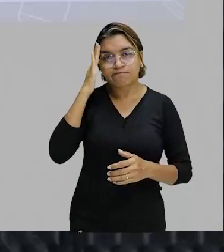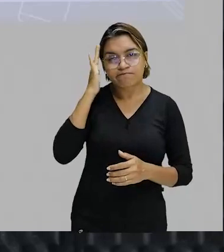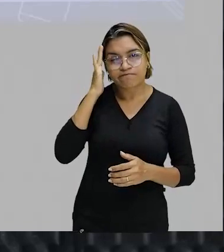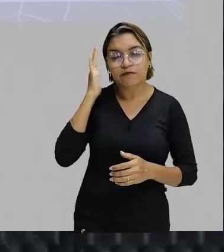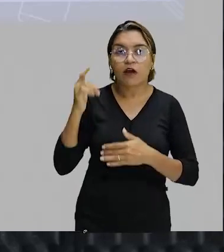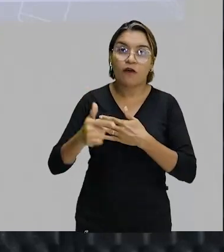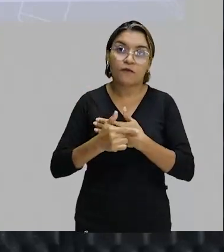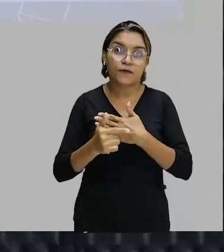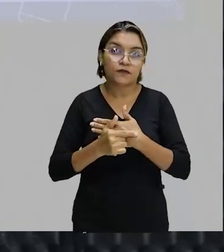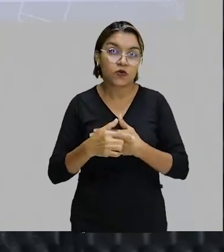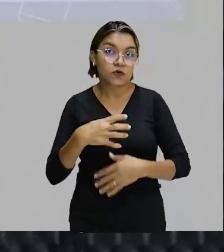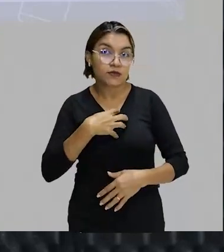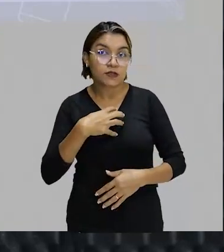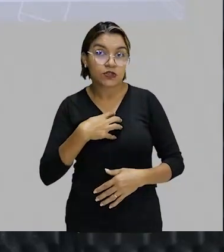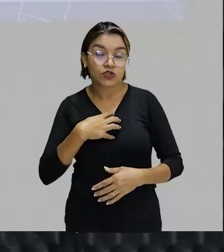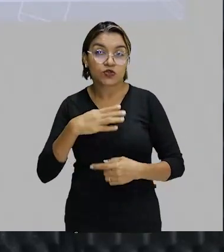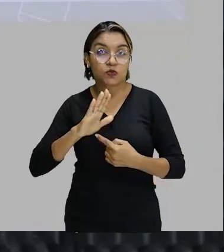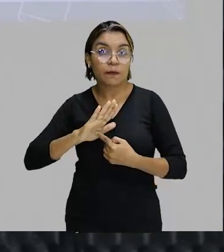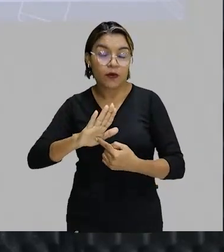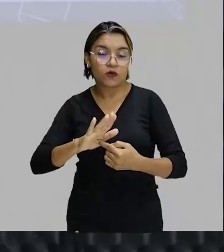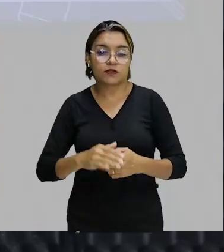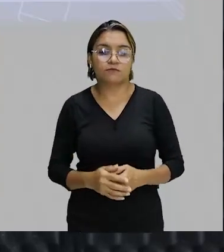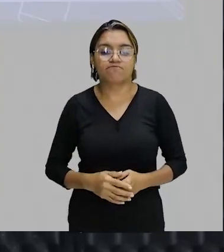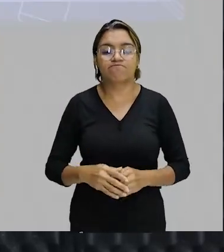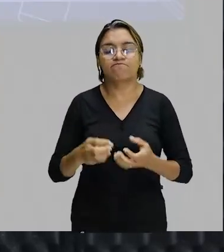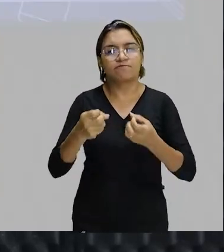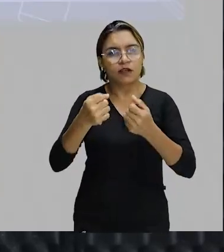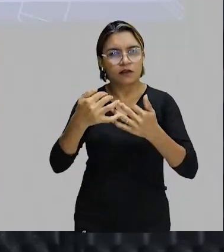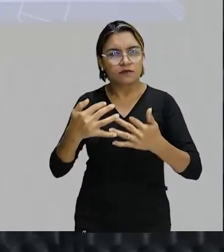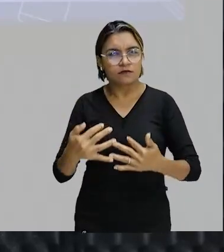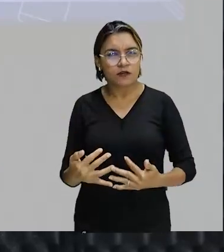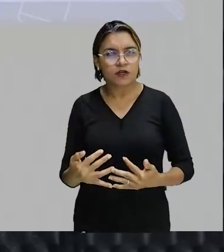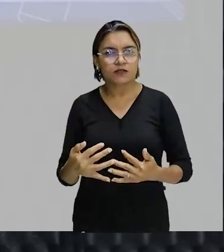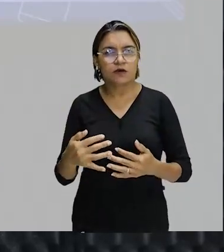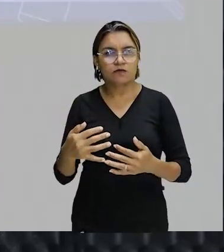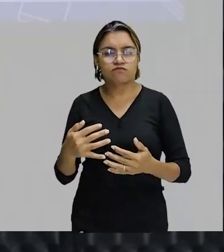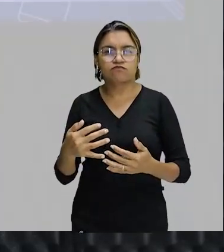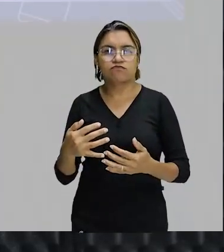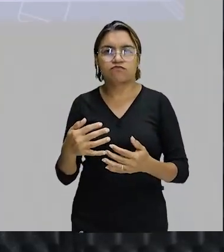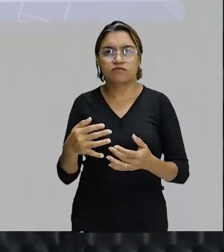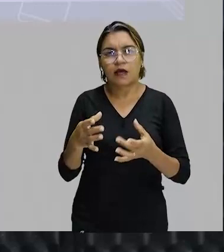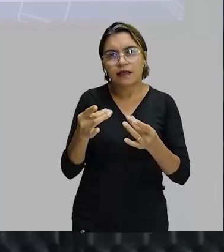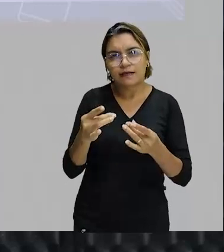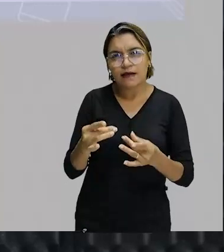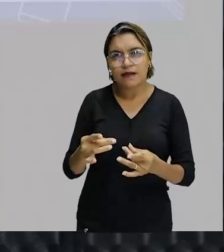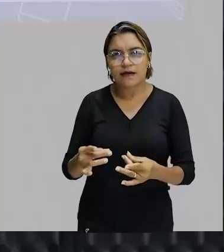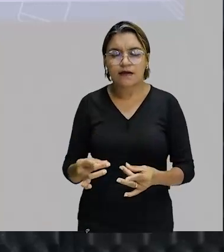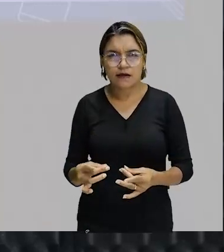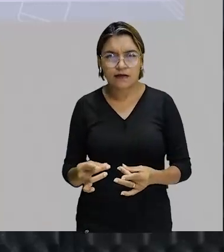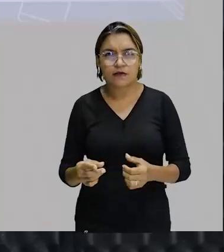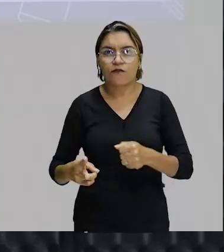desempenha. Então, os advérbios oferecem uma descrição mais profunda, mais detalhada ao verbo,